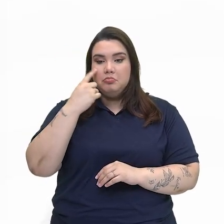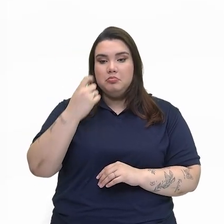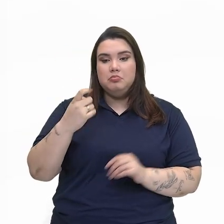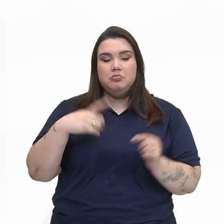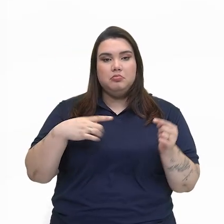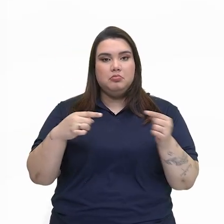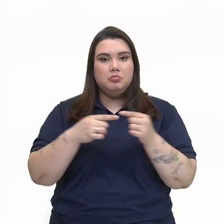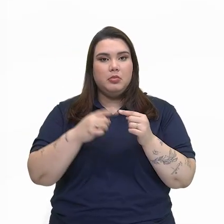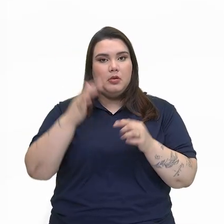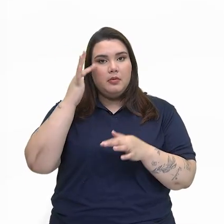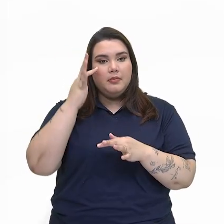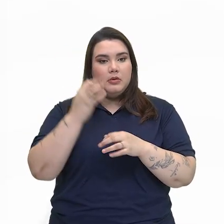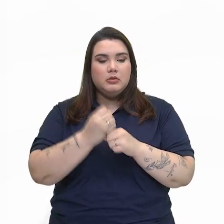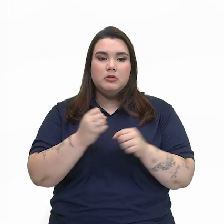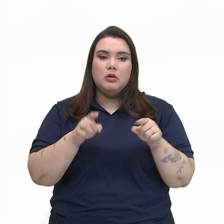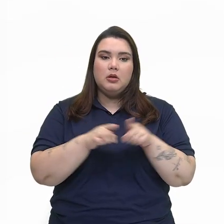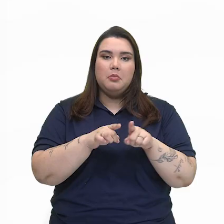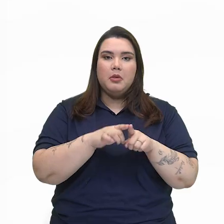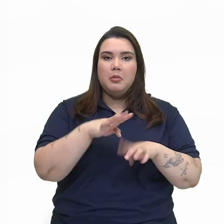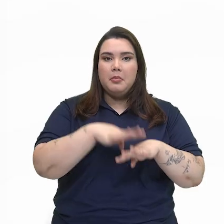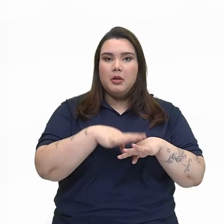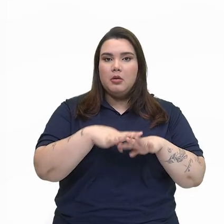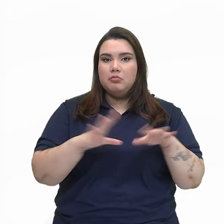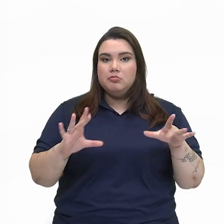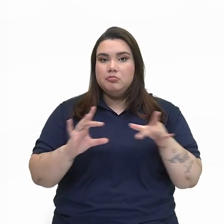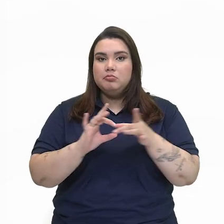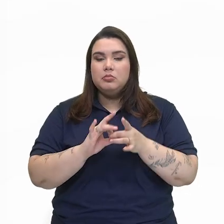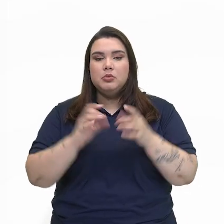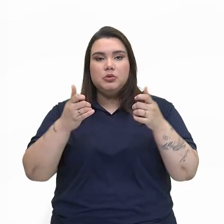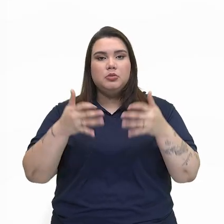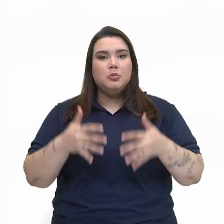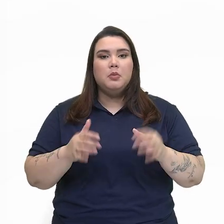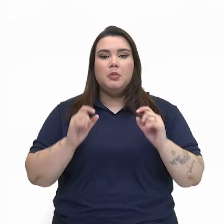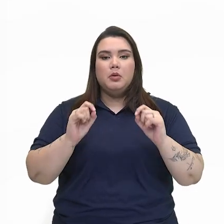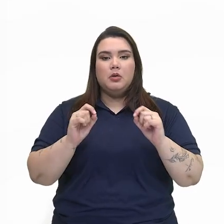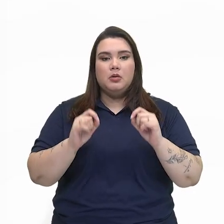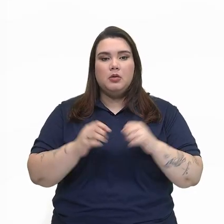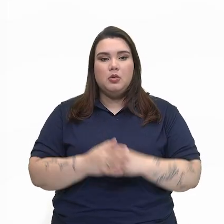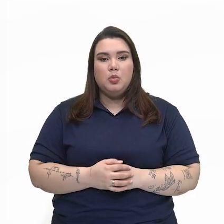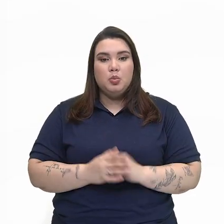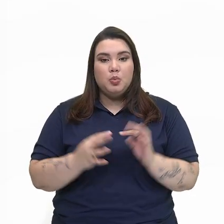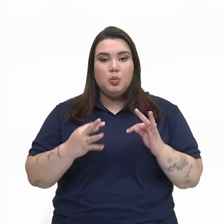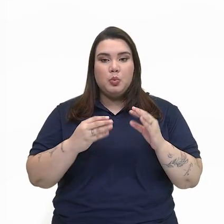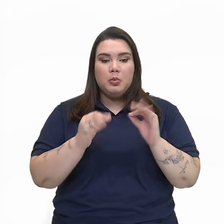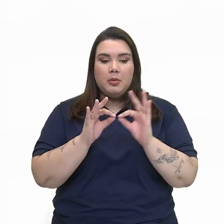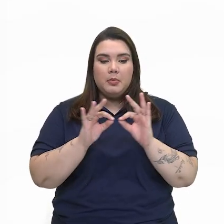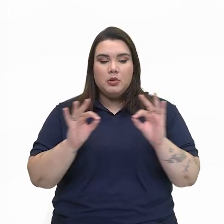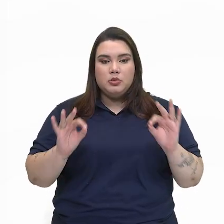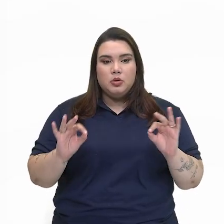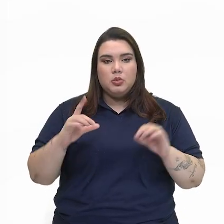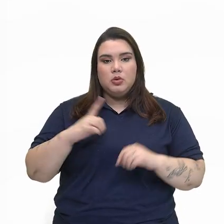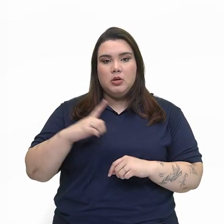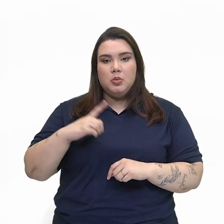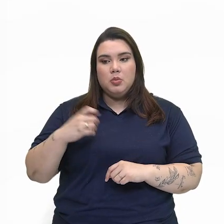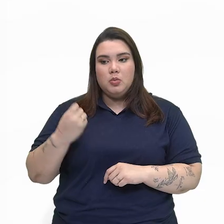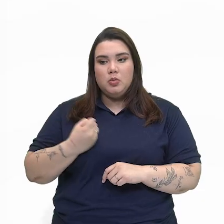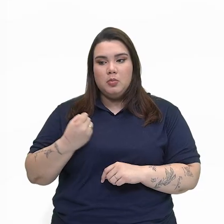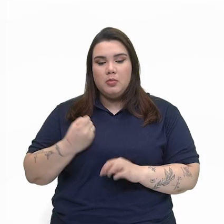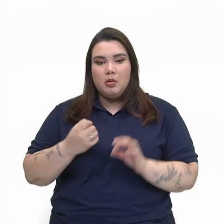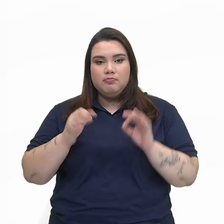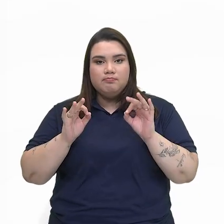existe na física, na matemática também, que fala que para toda medida tem algarismos que